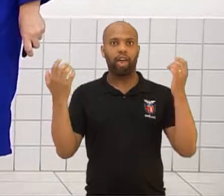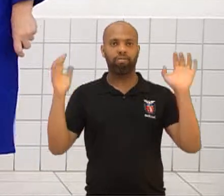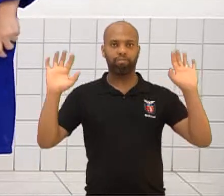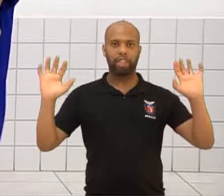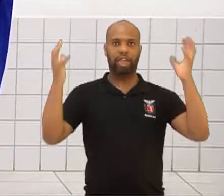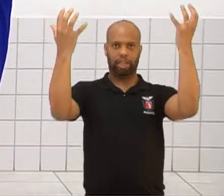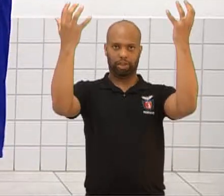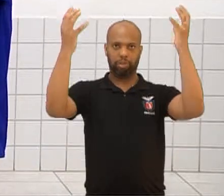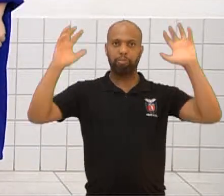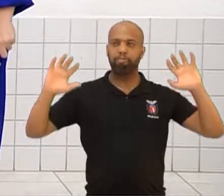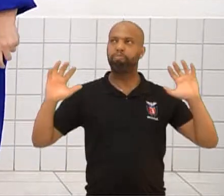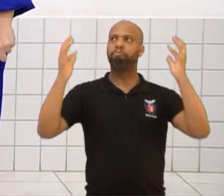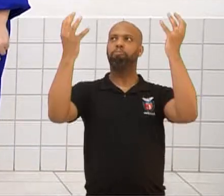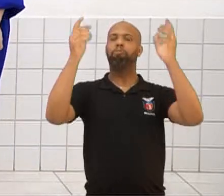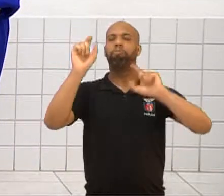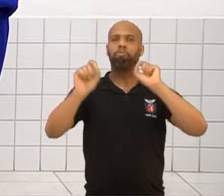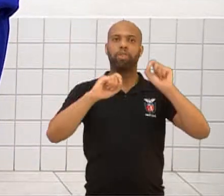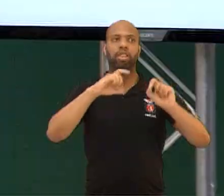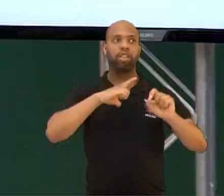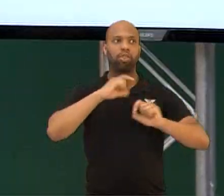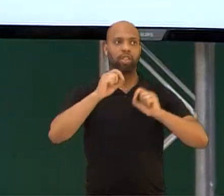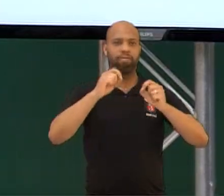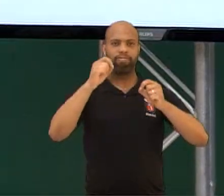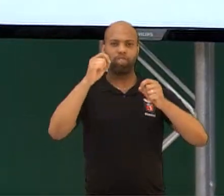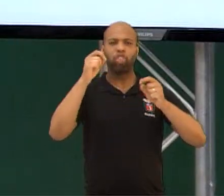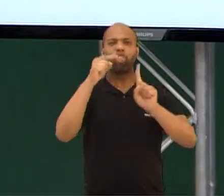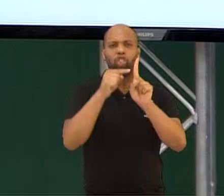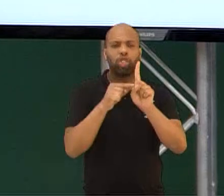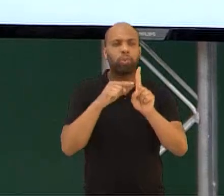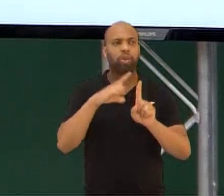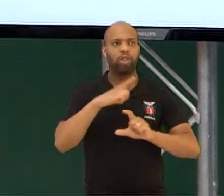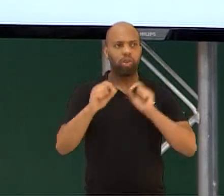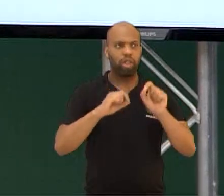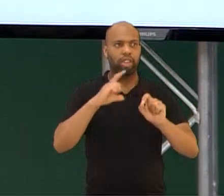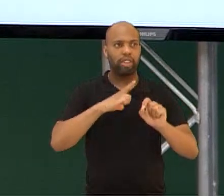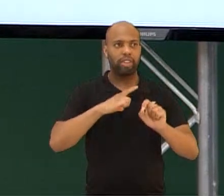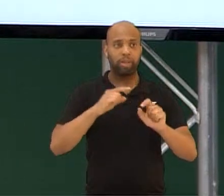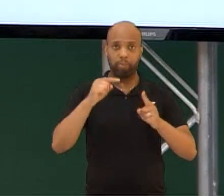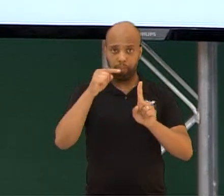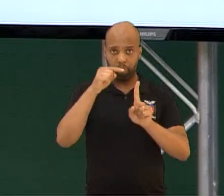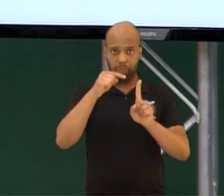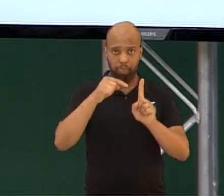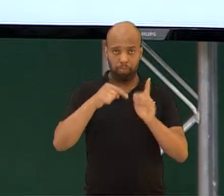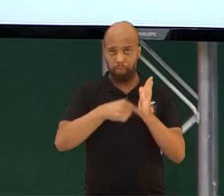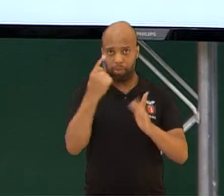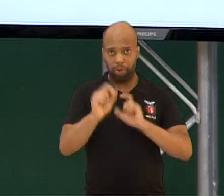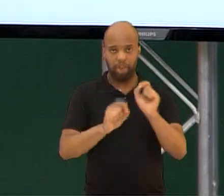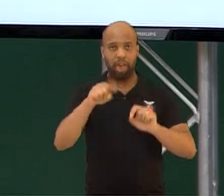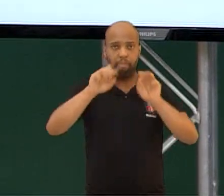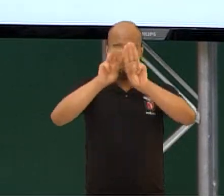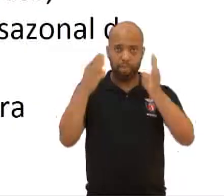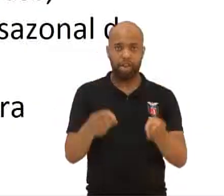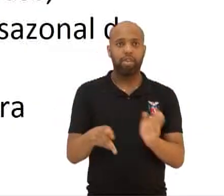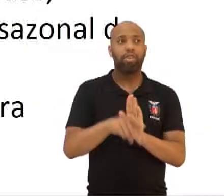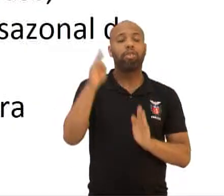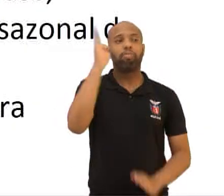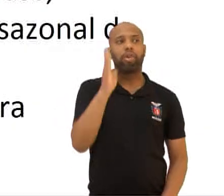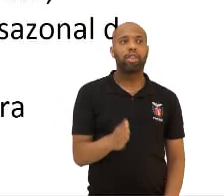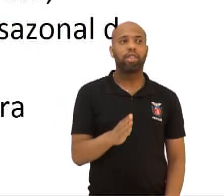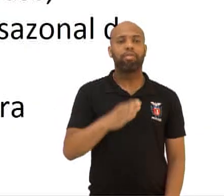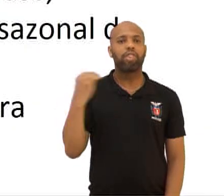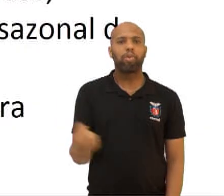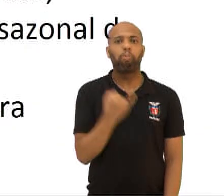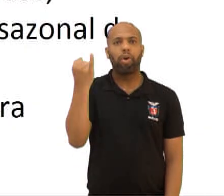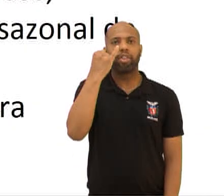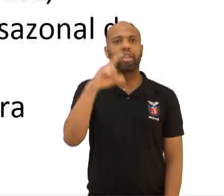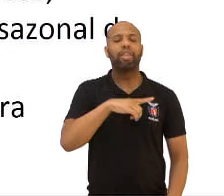clima. Quando a gente trabalha a questão do clima, então essa classificação, né? Aqui nós temos primeiro o mapa do Brasil, né? Então a classificação feita. É importante a